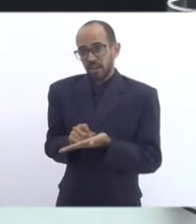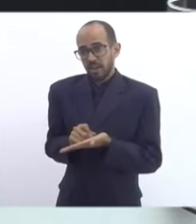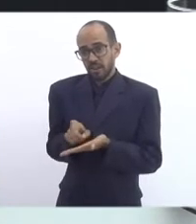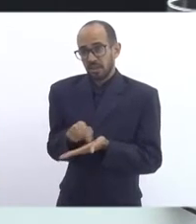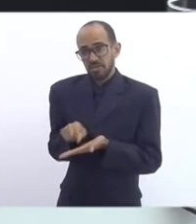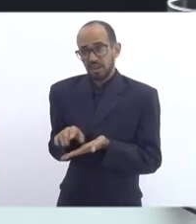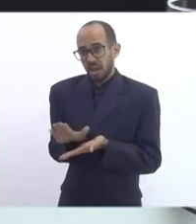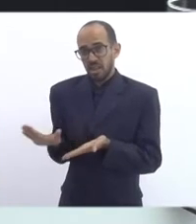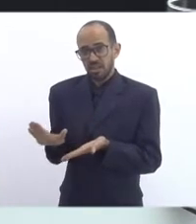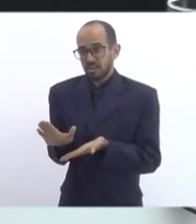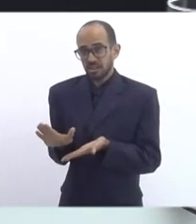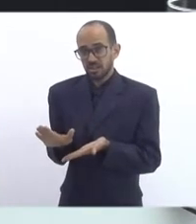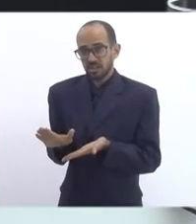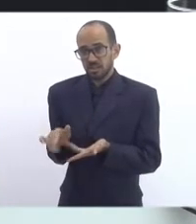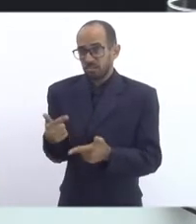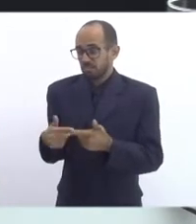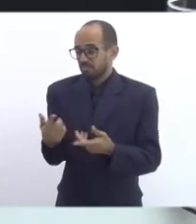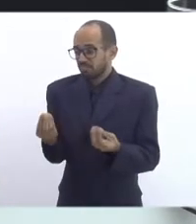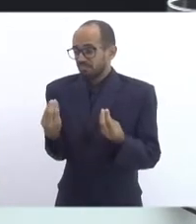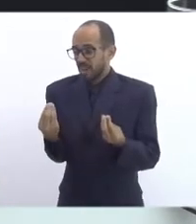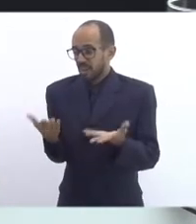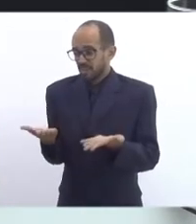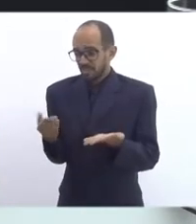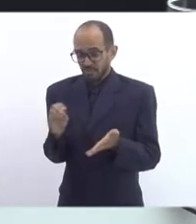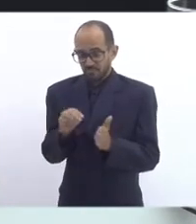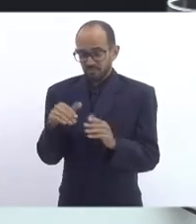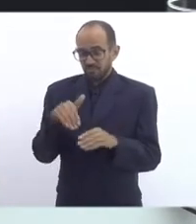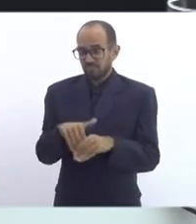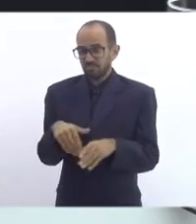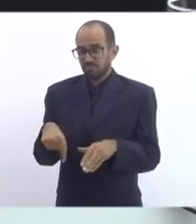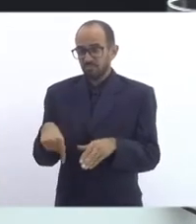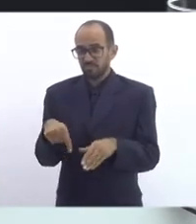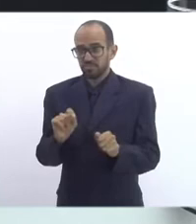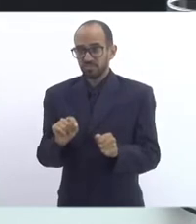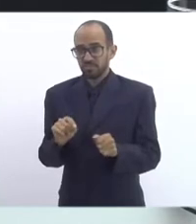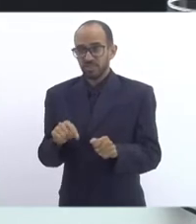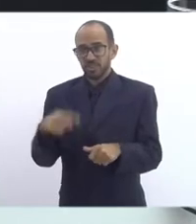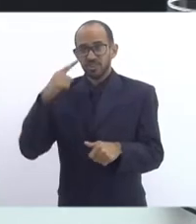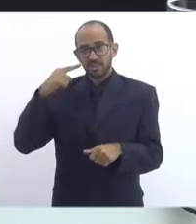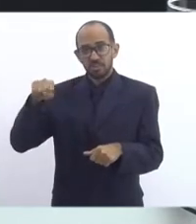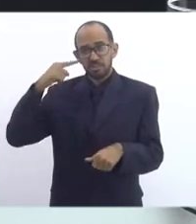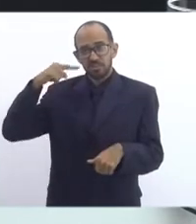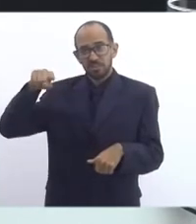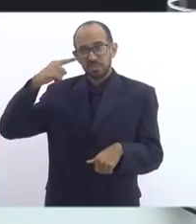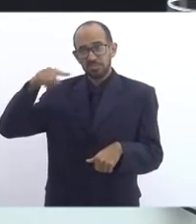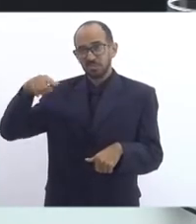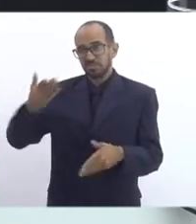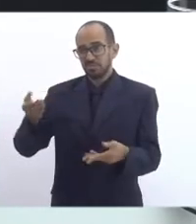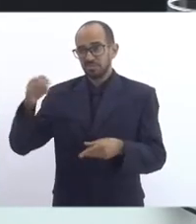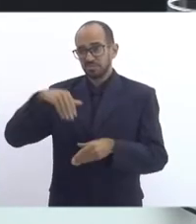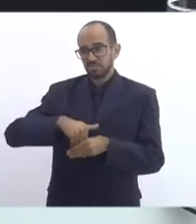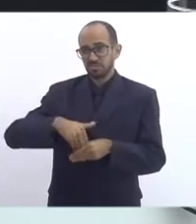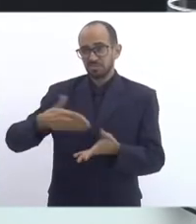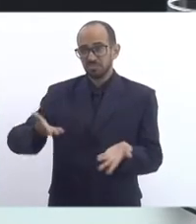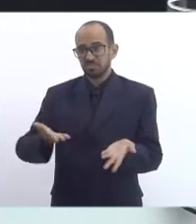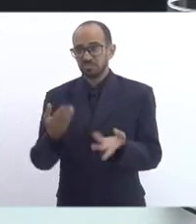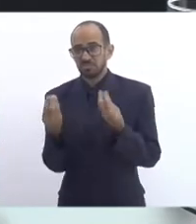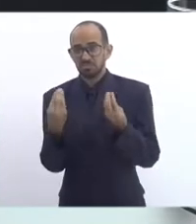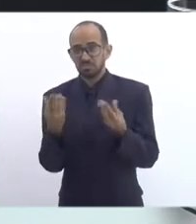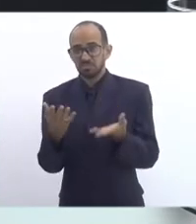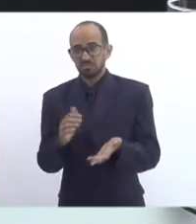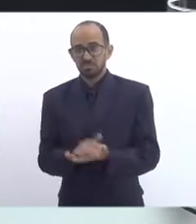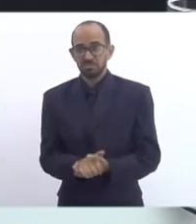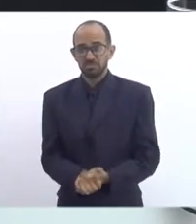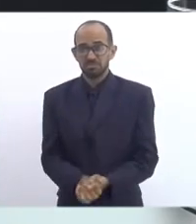hora. Para que a gente. Ficar aquele projeto indo à pauta toda semana, cai o corpo. Mas nesse caso, como é anexação. Não